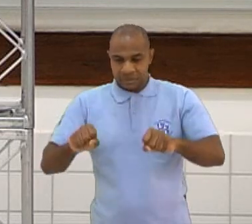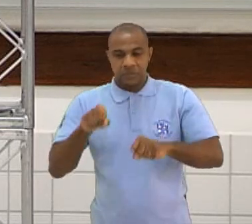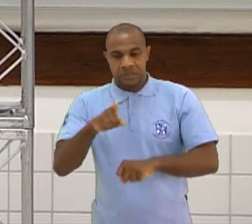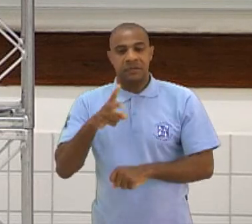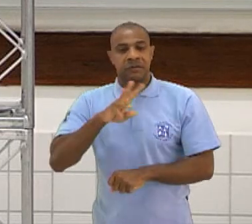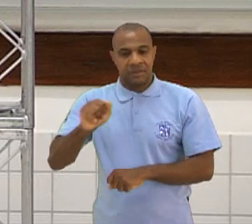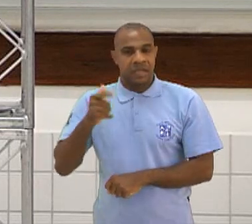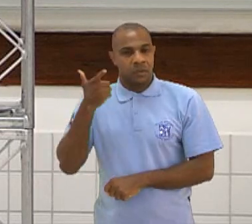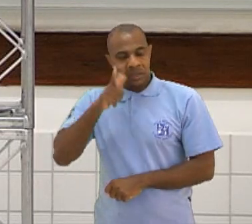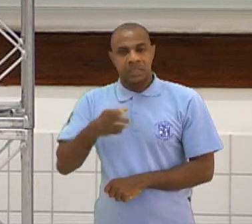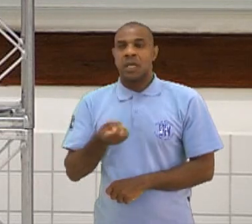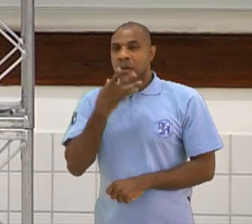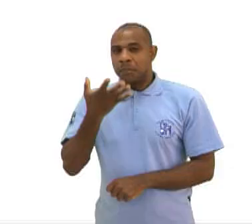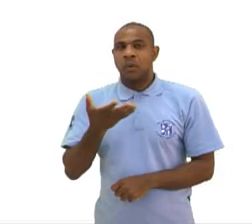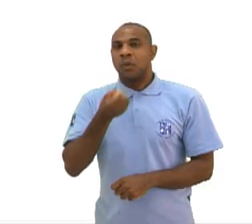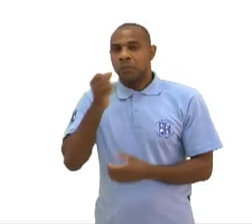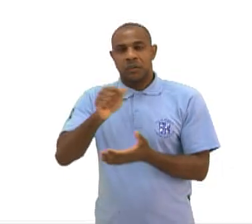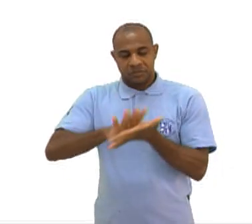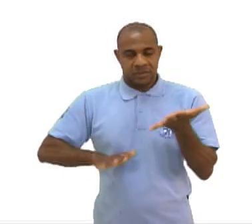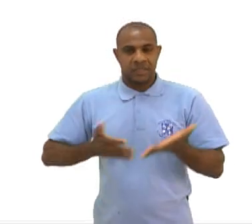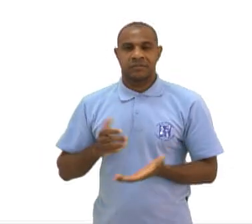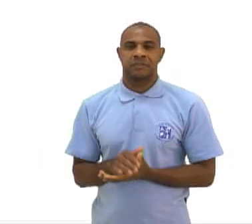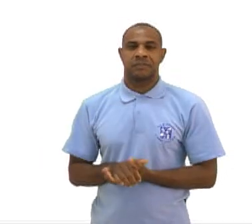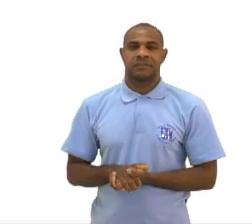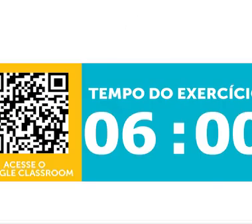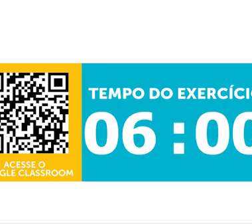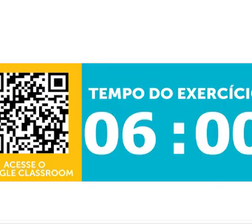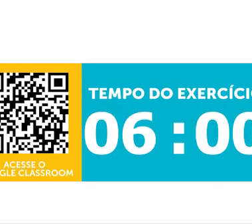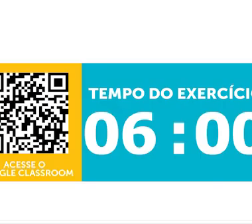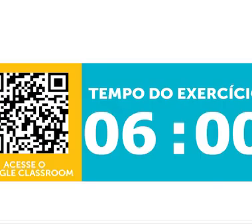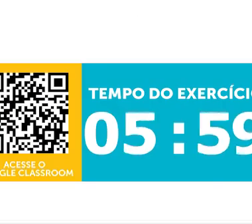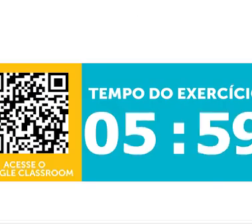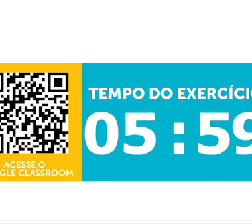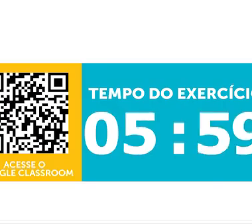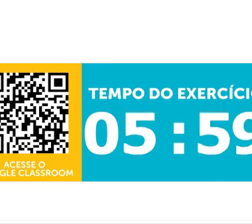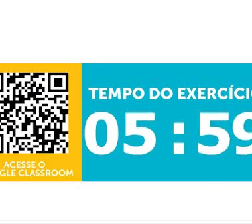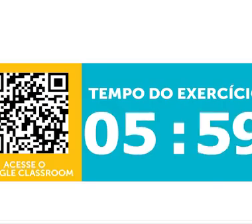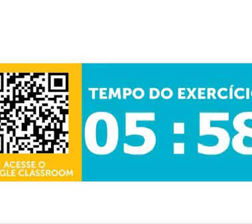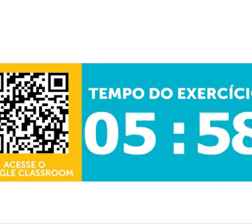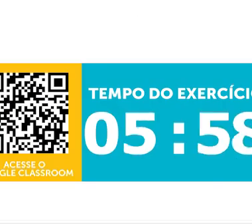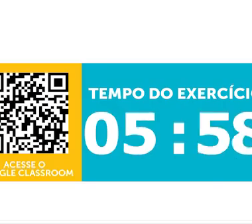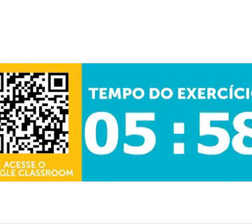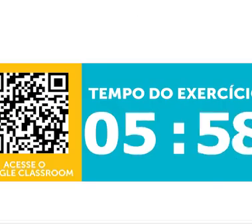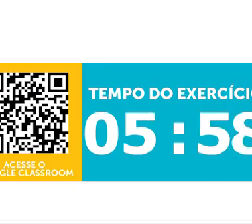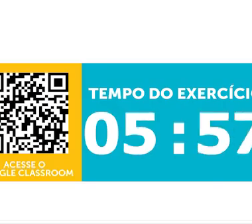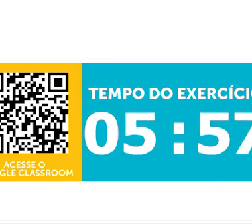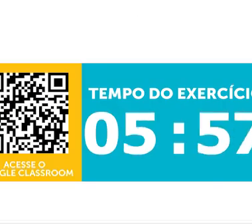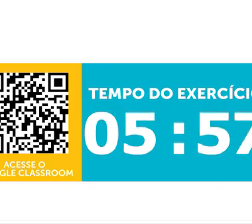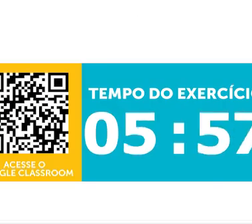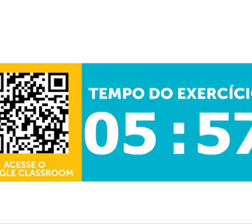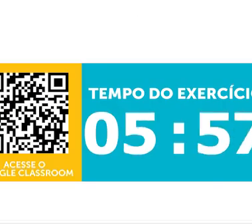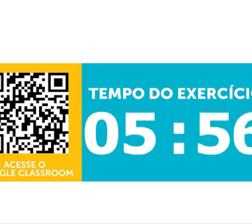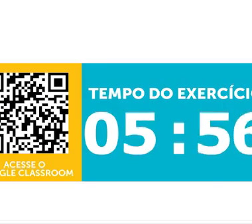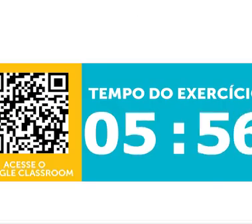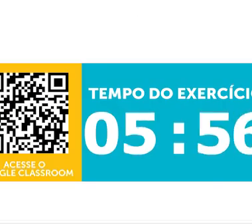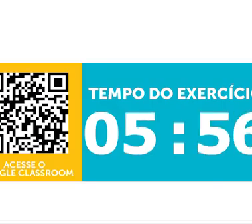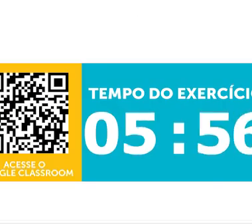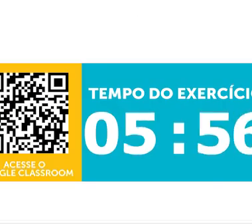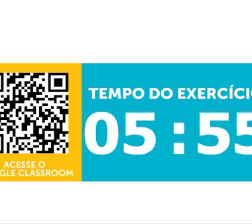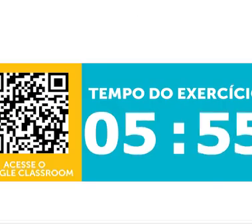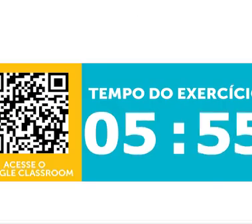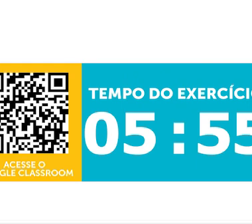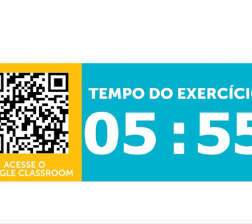por menos 2, mais 1. Então, eu tenho dois valores aí. Então, agora que você tem que estar atento.